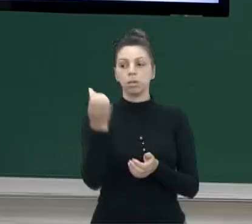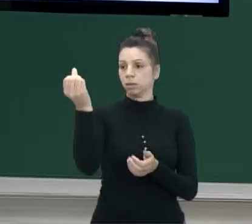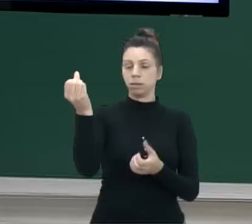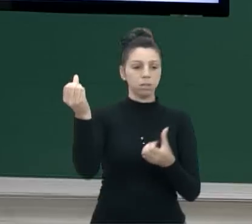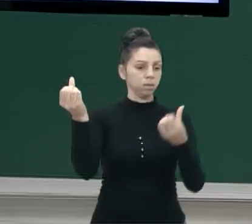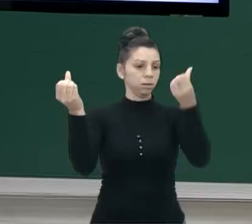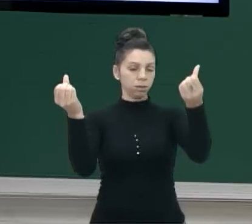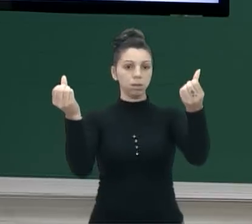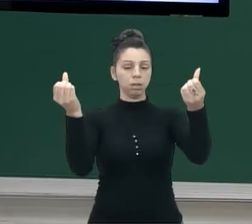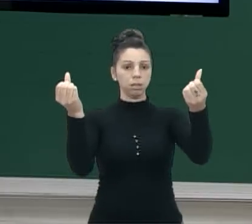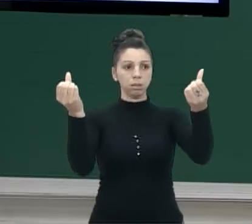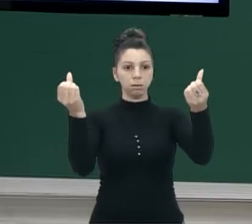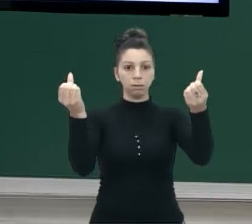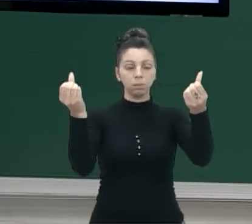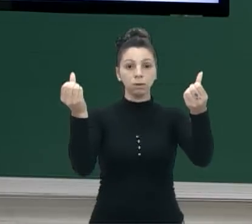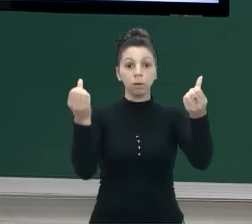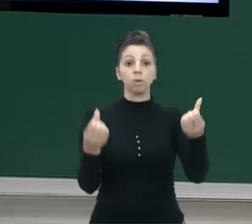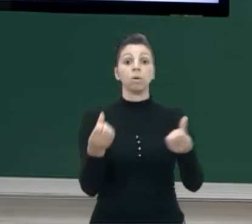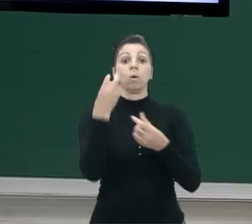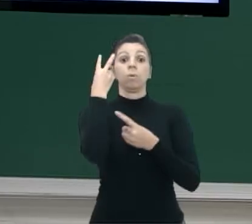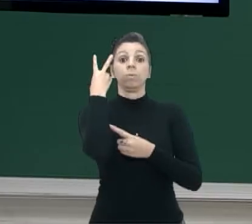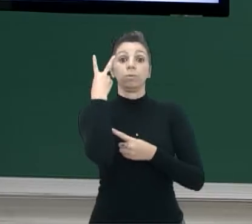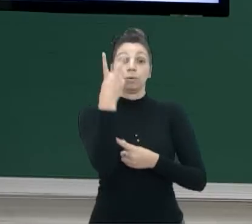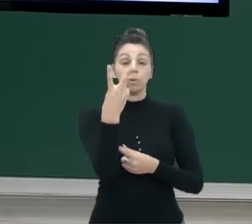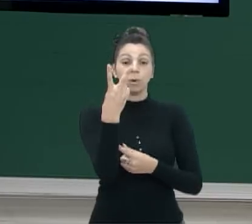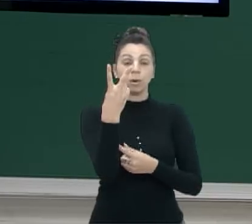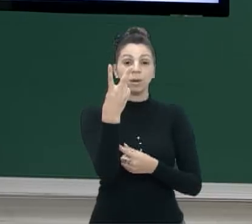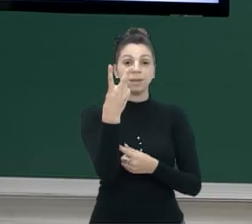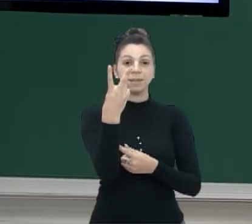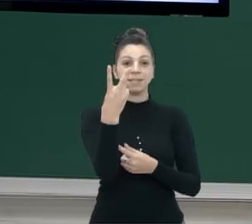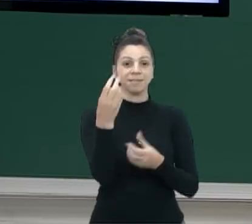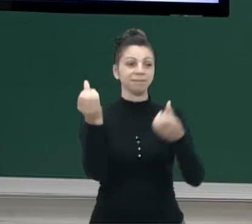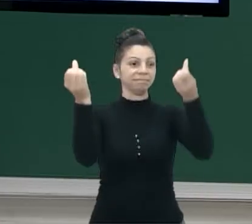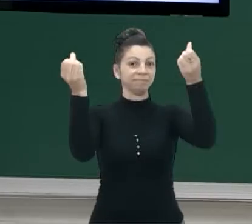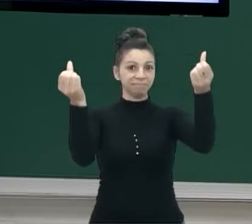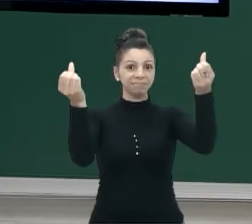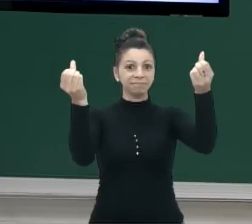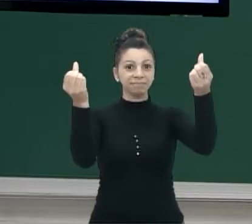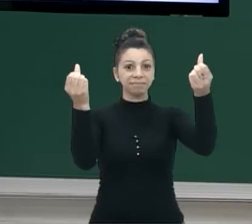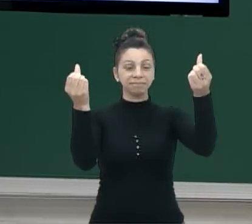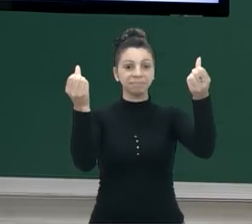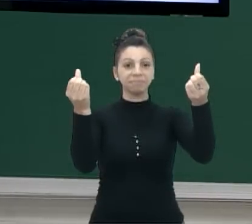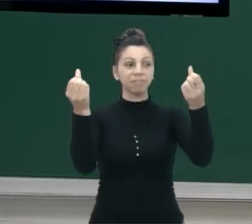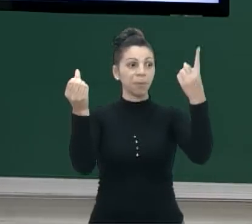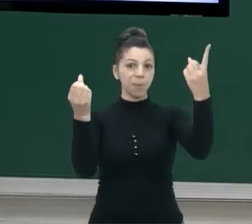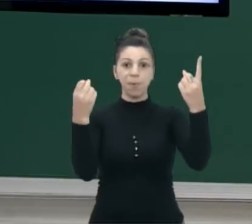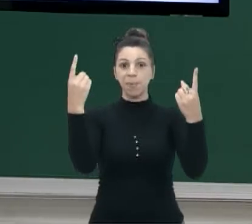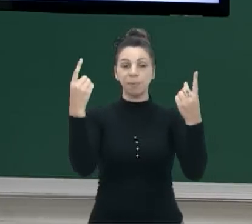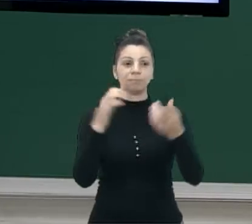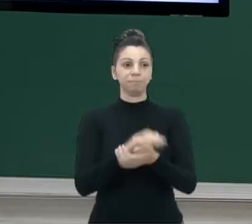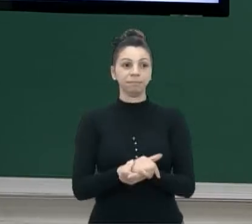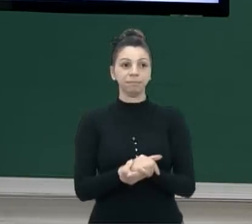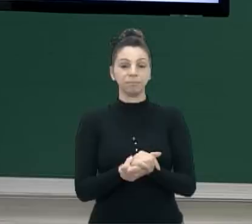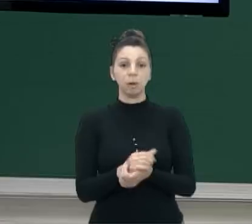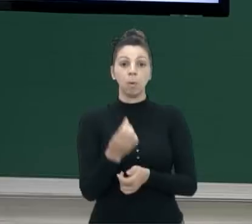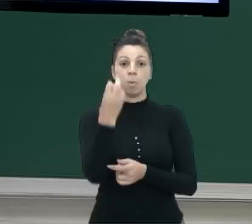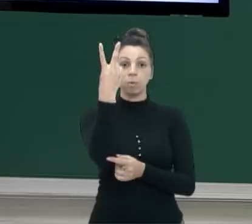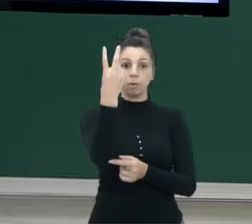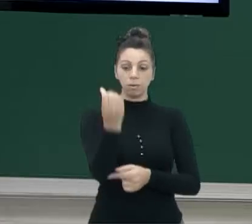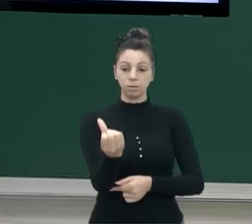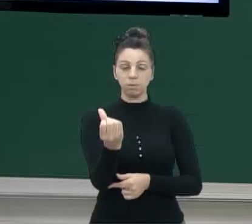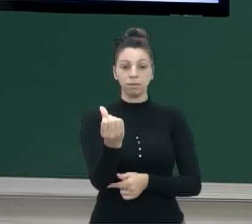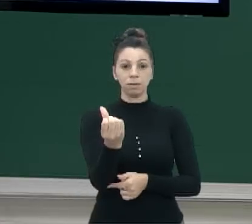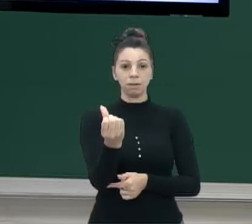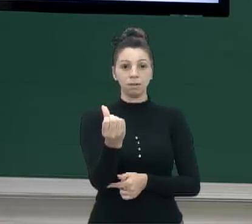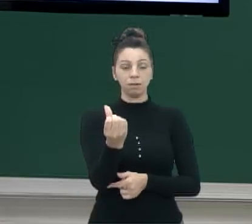de 6, eu tô pegando 2 pedaços de 6, não é isso? Então, eu tô pegando 2/6 do